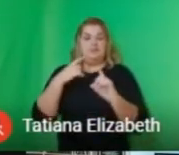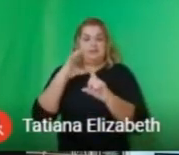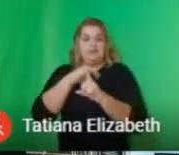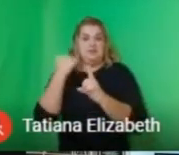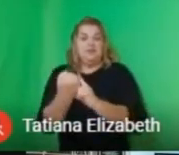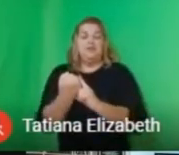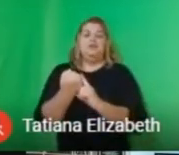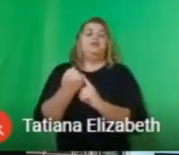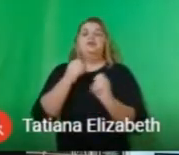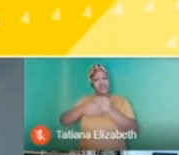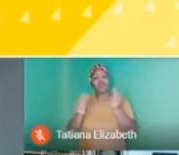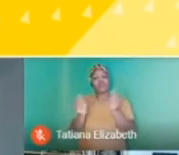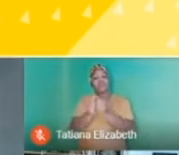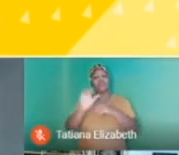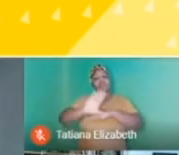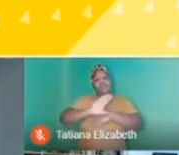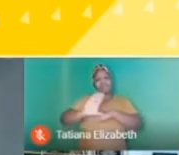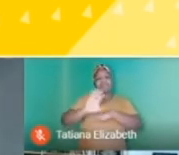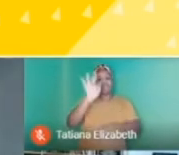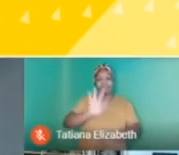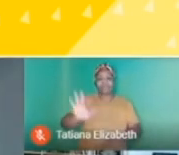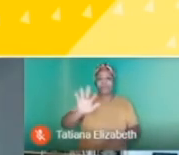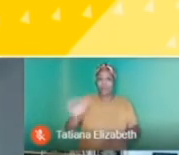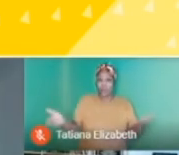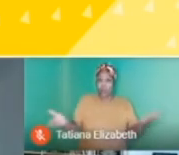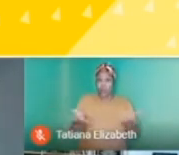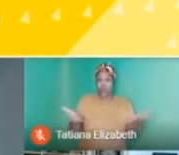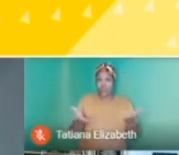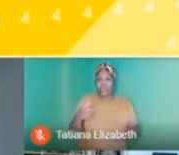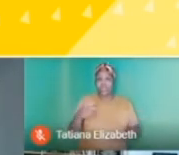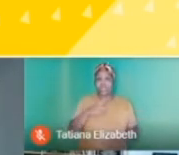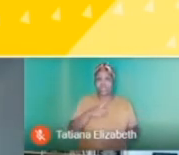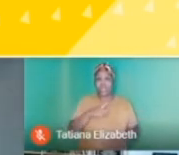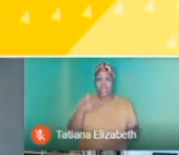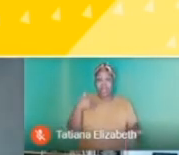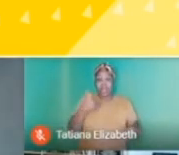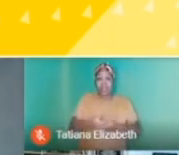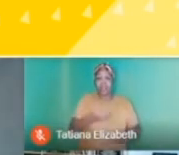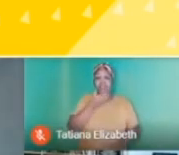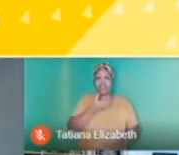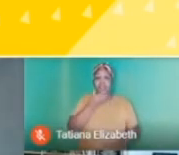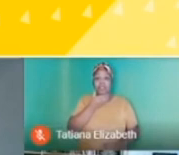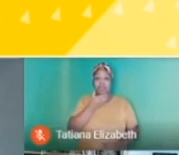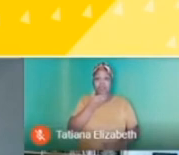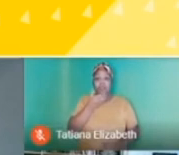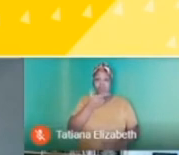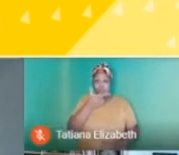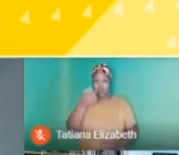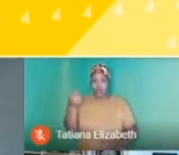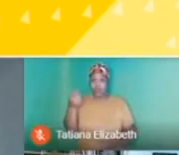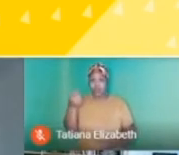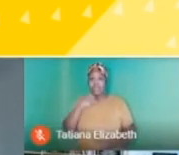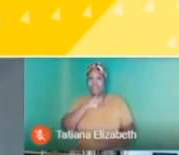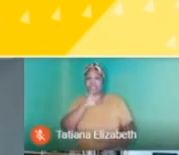Conselho Federal de Serviço Social. O atual Fundeb tem vigência até dezembro deste ano. E se esse novo fundo